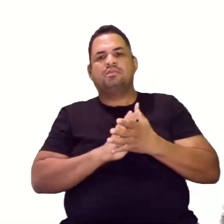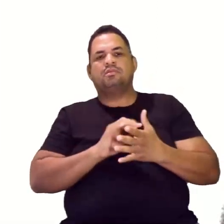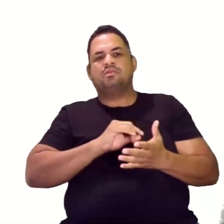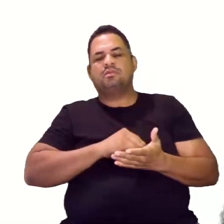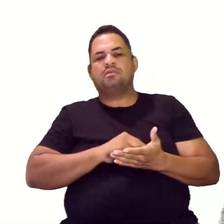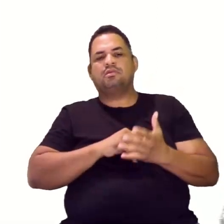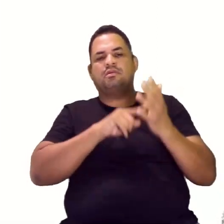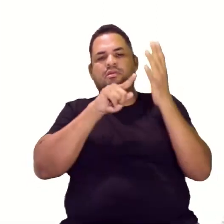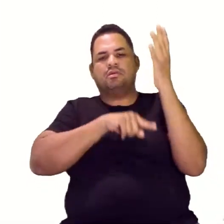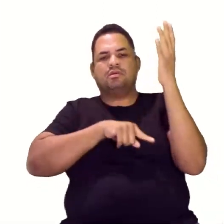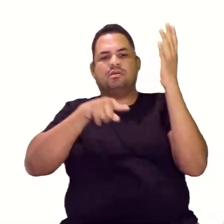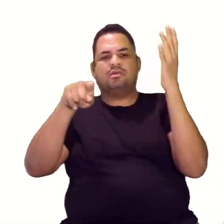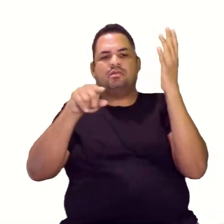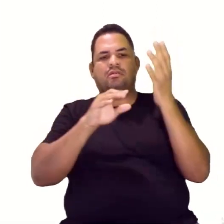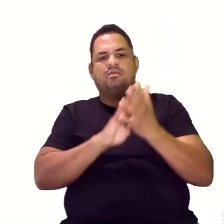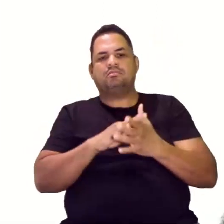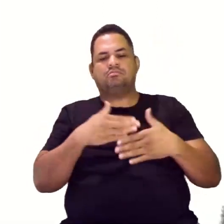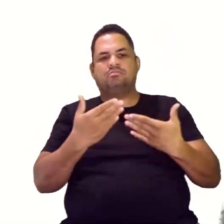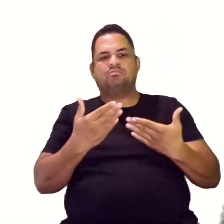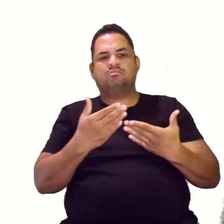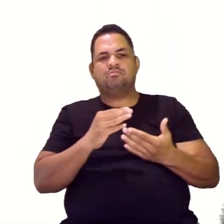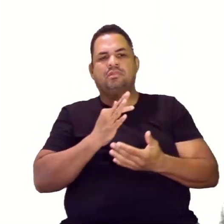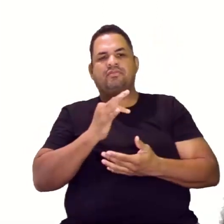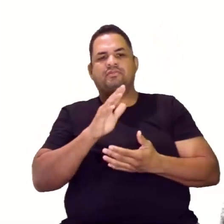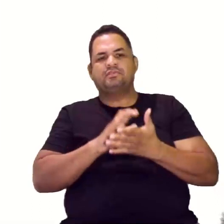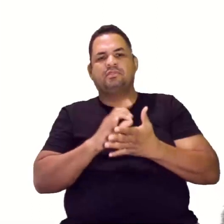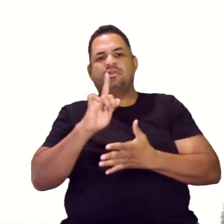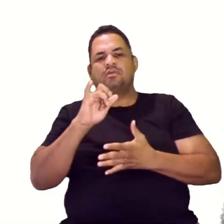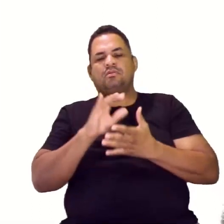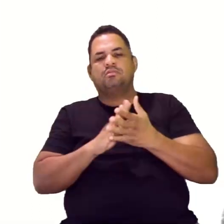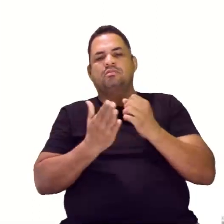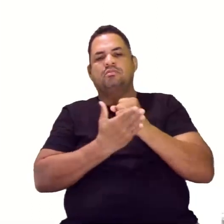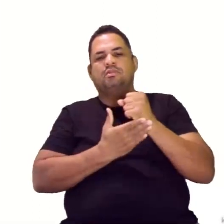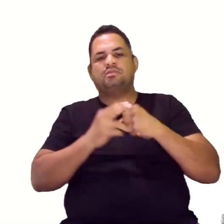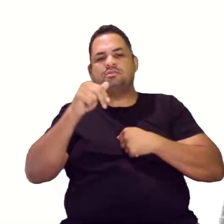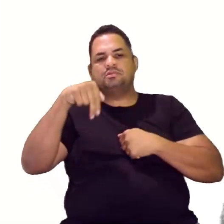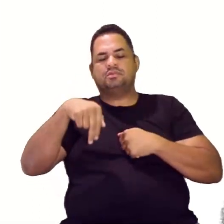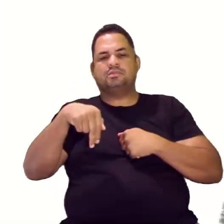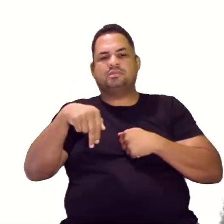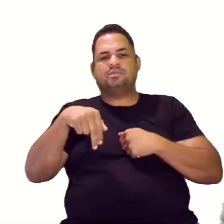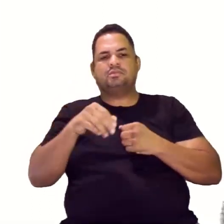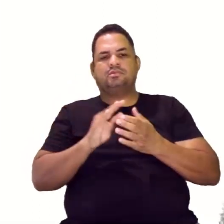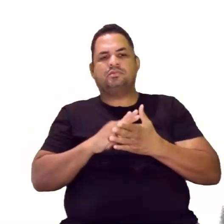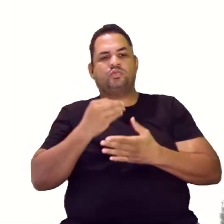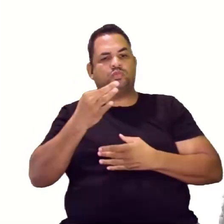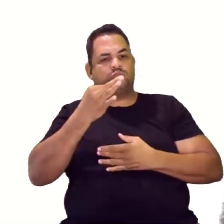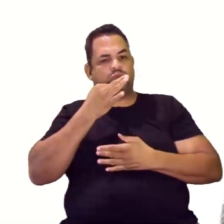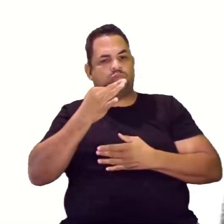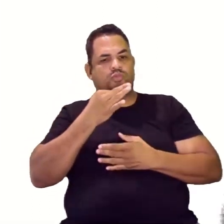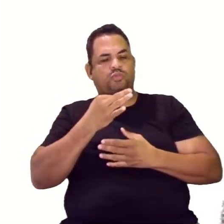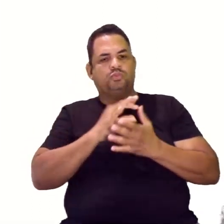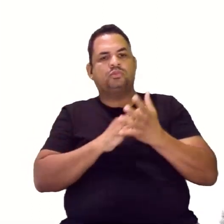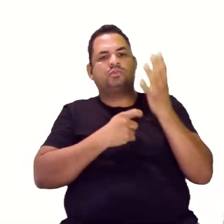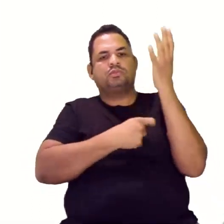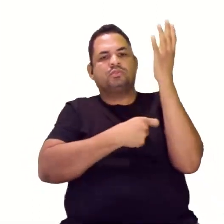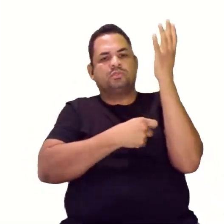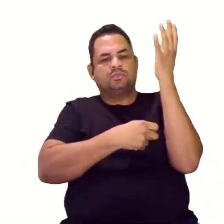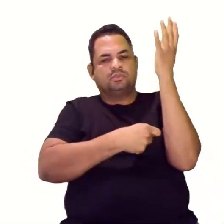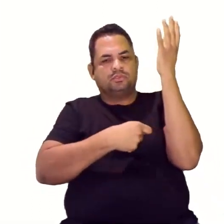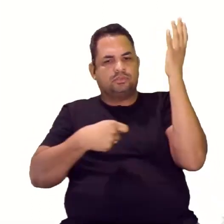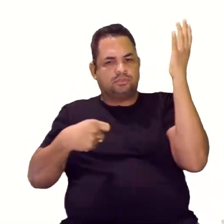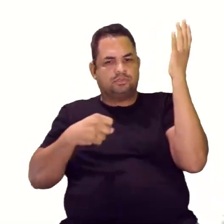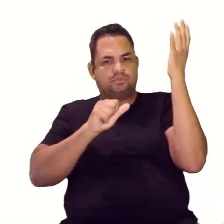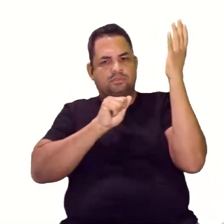f de x igual ao logaritmo de x na base n. Suponha que a abscissa do ponto